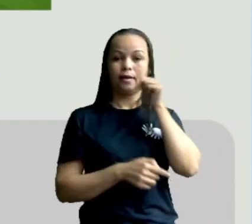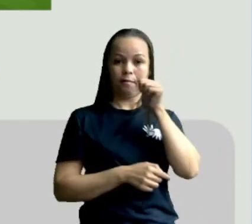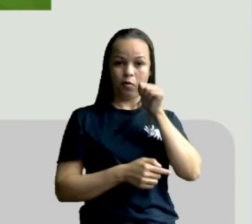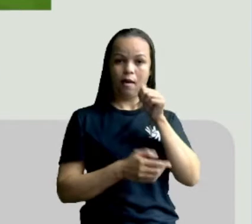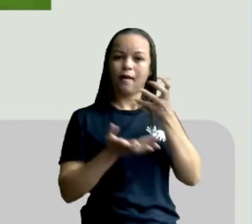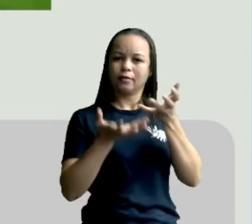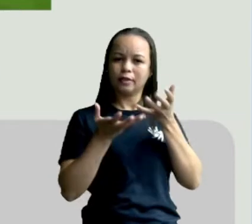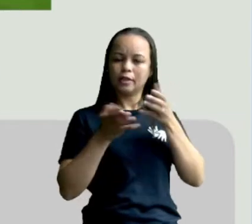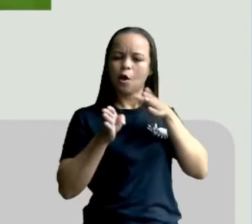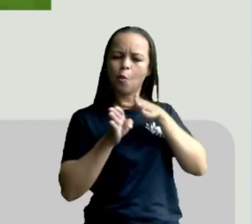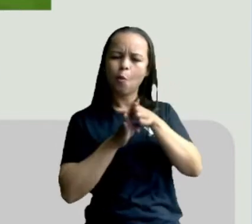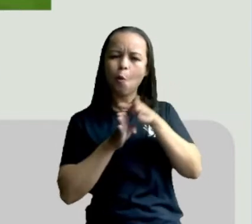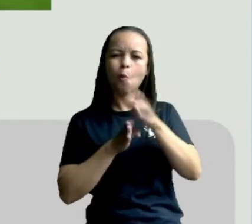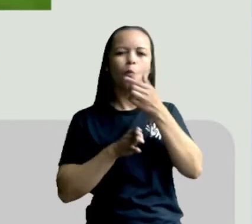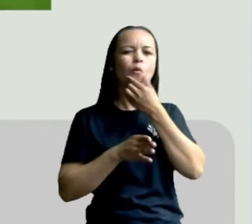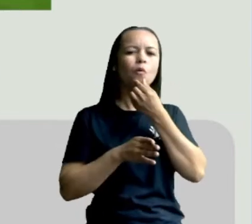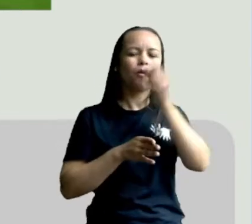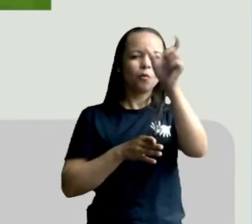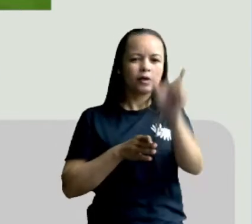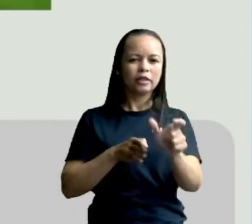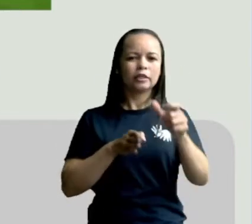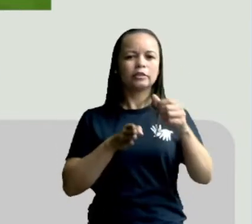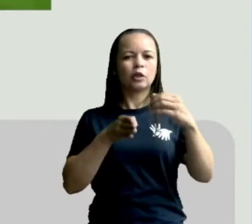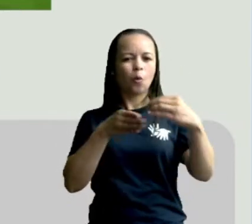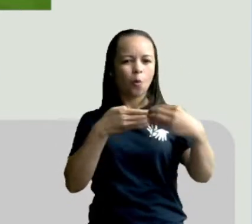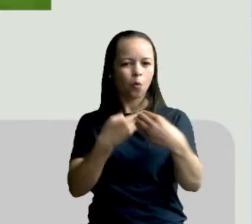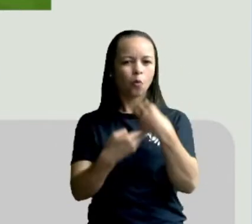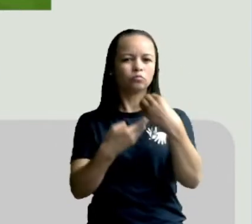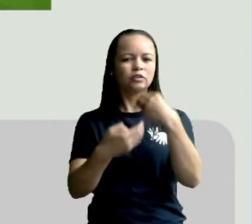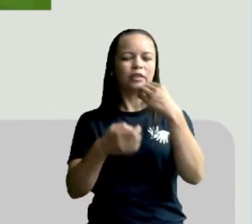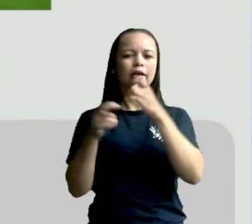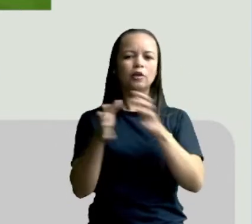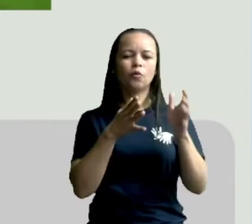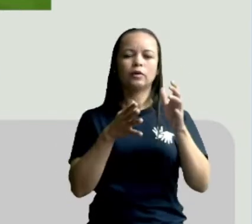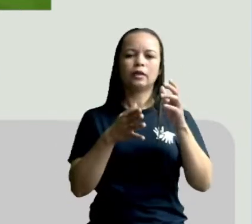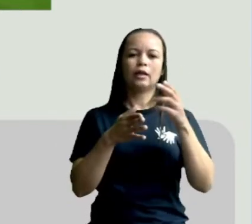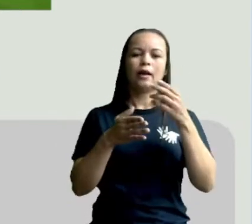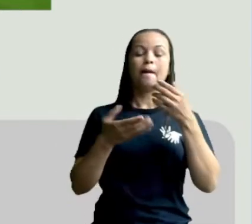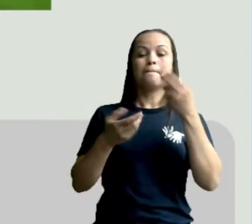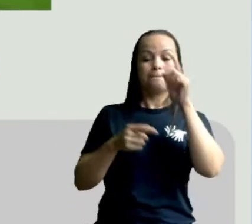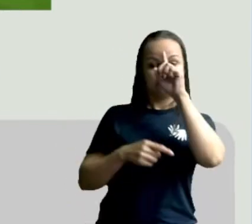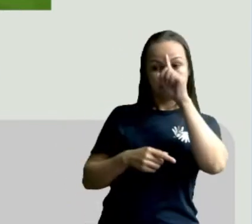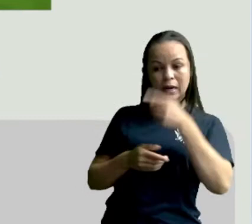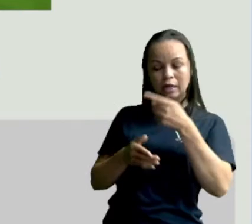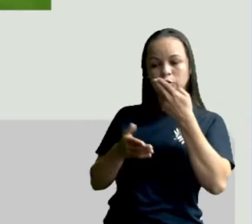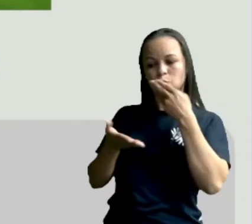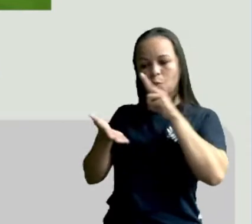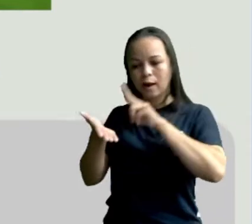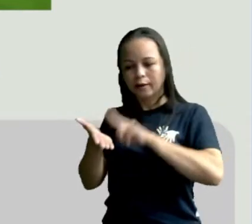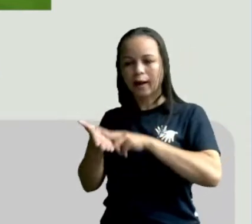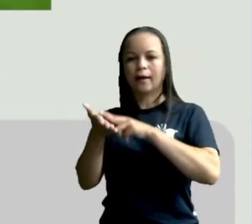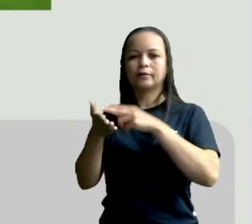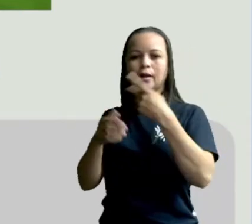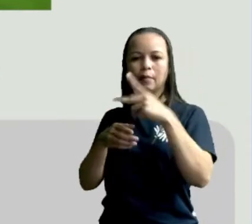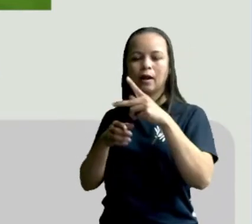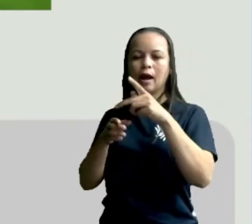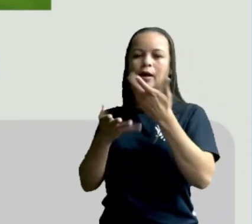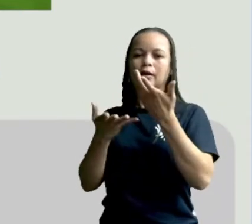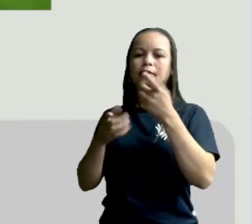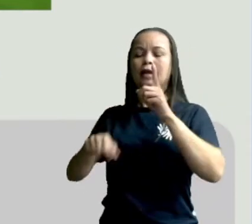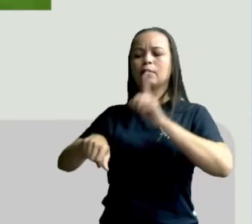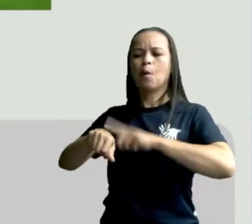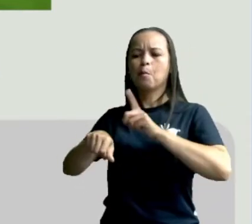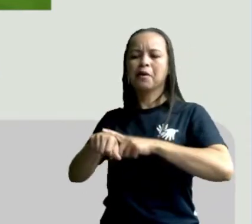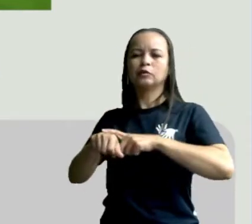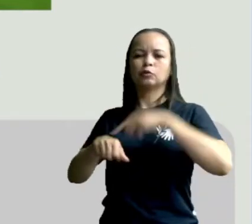E Bonifácio disse a ela, Leopoldina, mande uma carta para Pedro, porque está na hora do Brasil se tornar independente. E